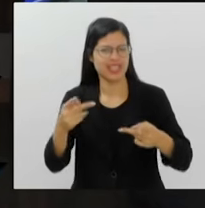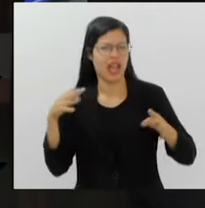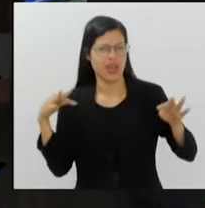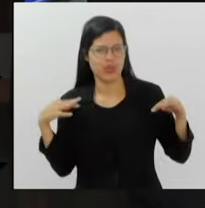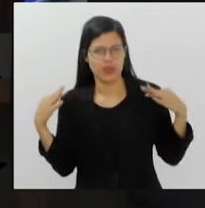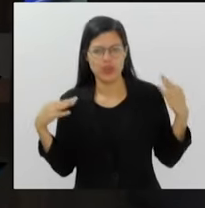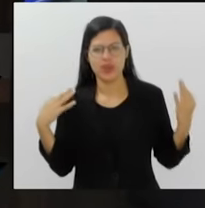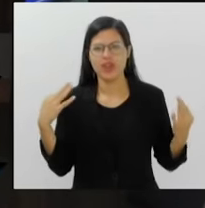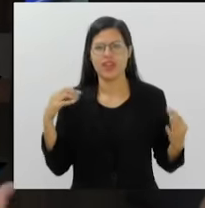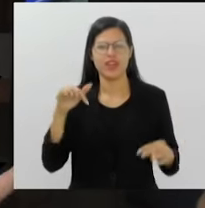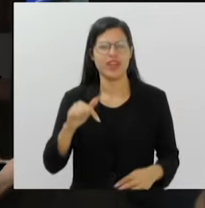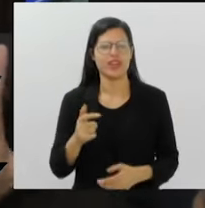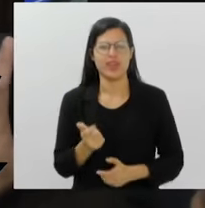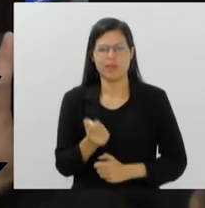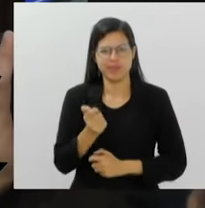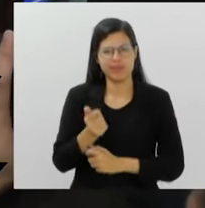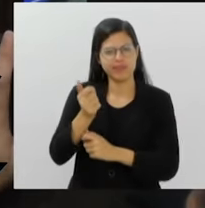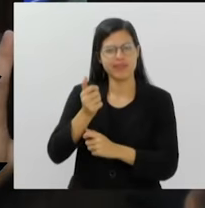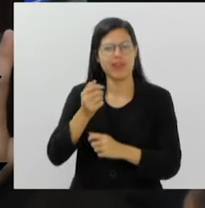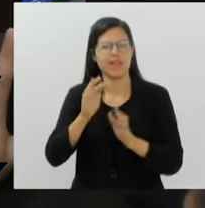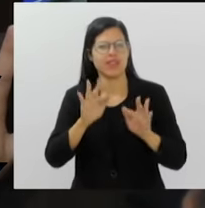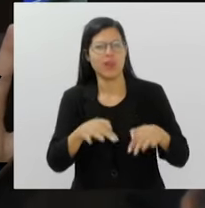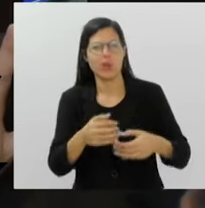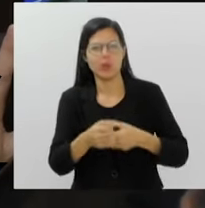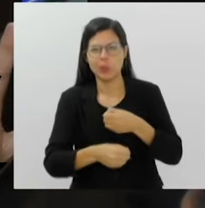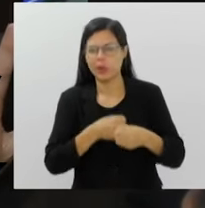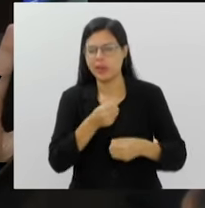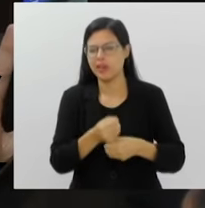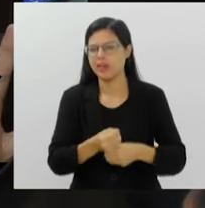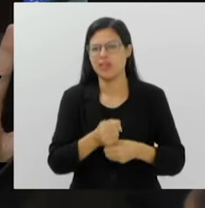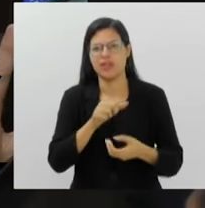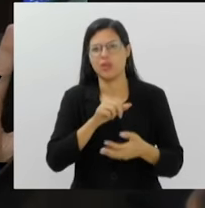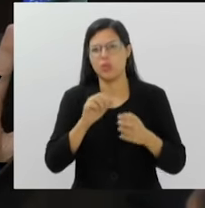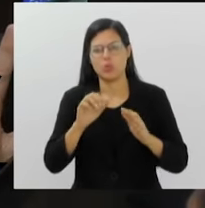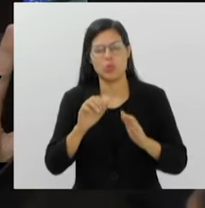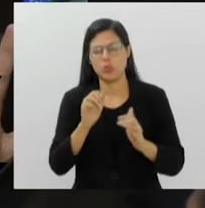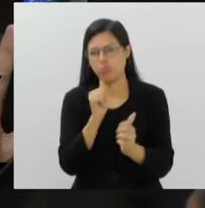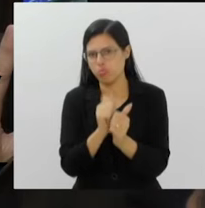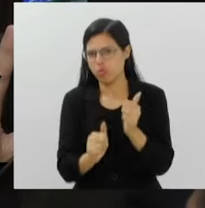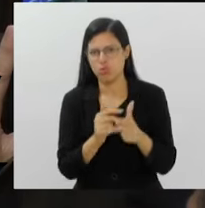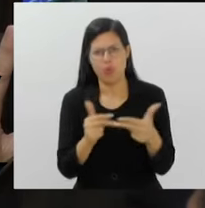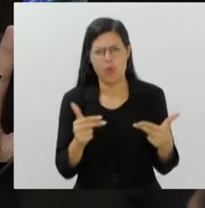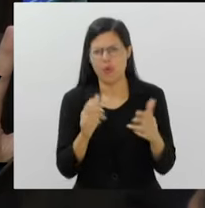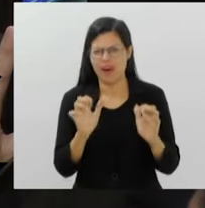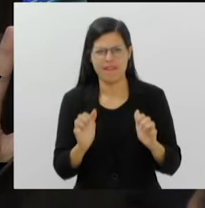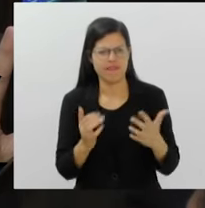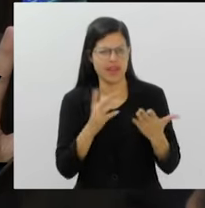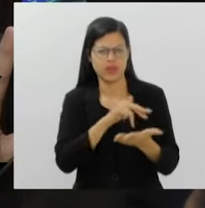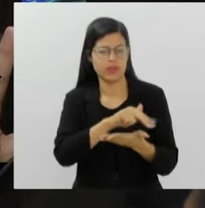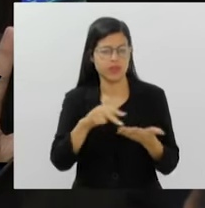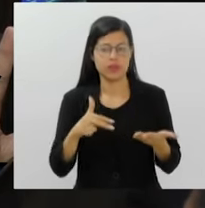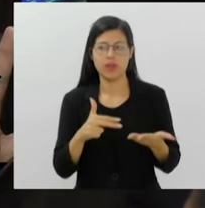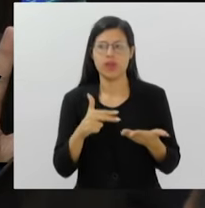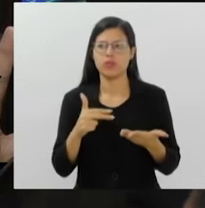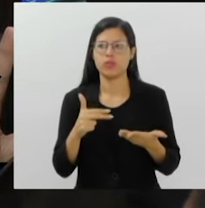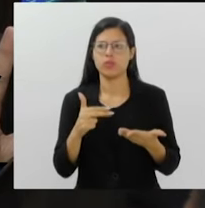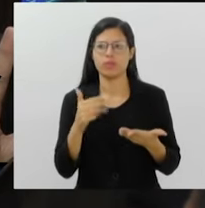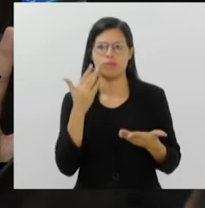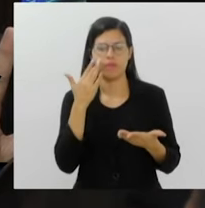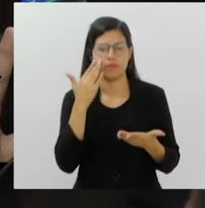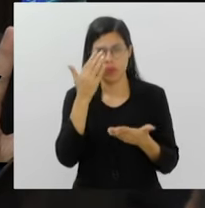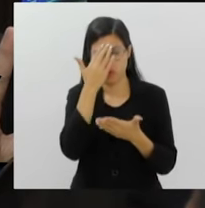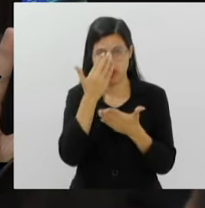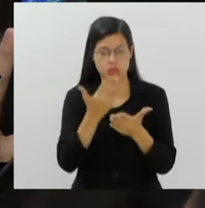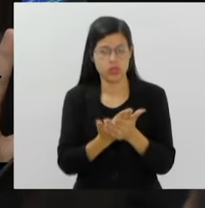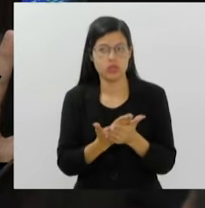ver jogo, ver grandes eventos internacionais que aqui acontecem. Eu acho, com muita tranquilidade, Bel,